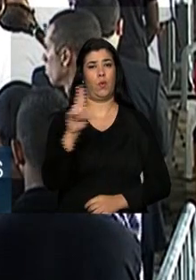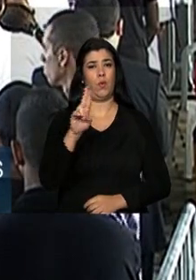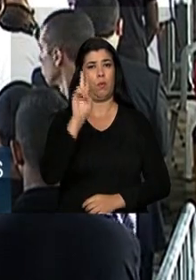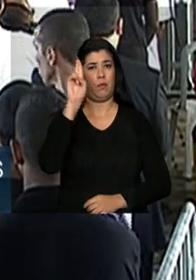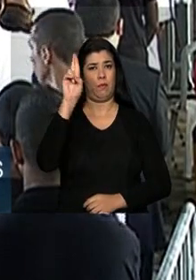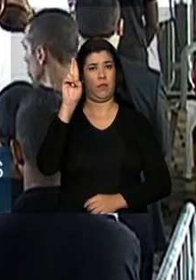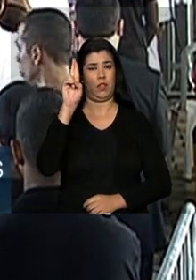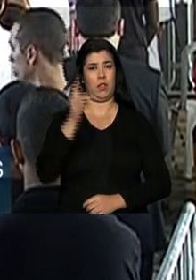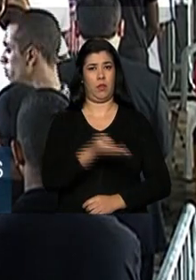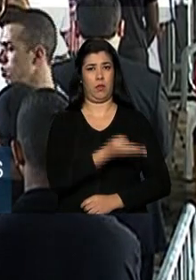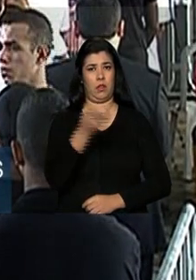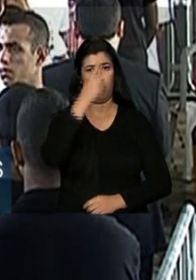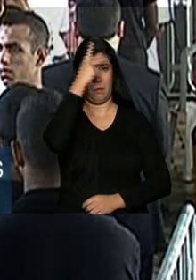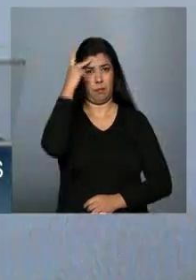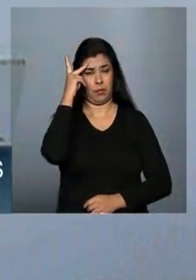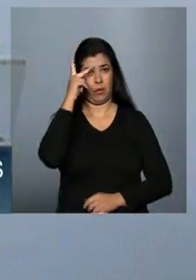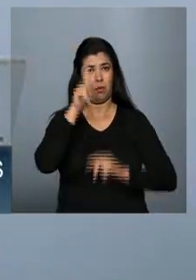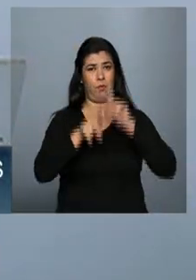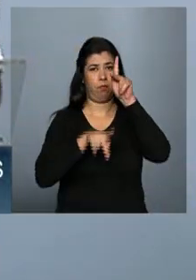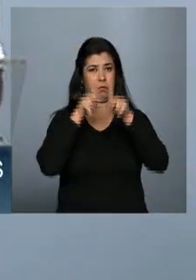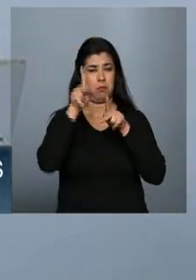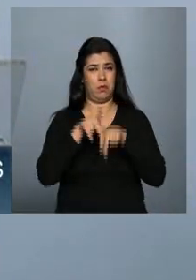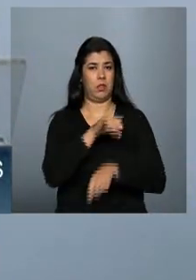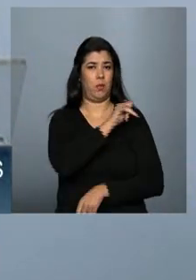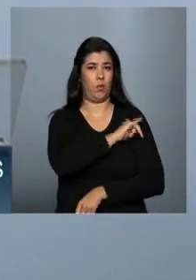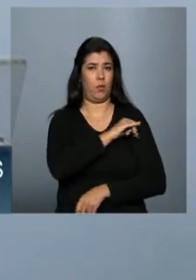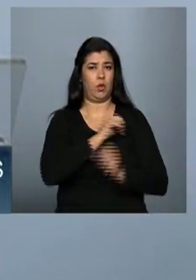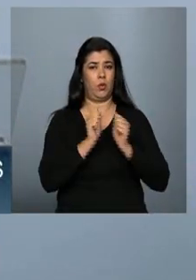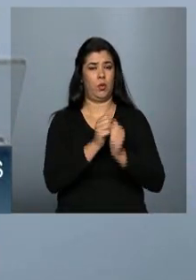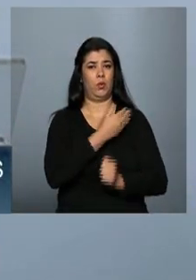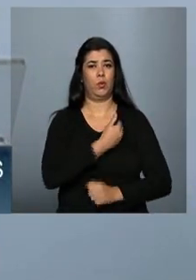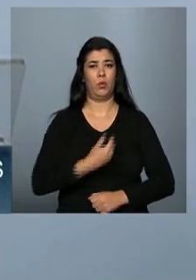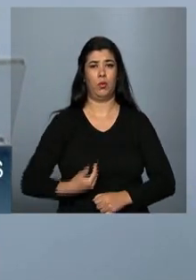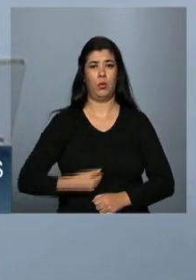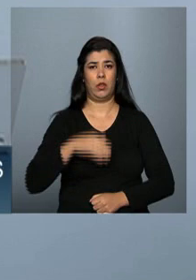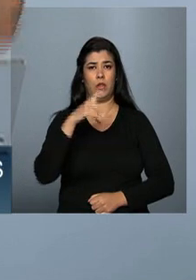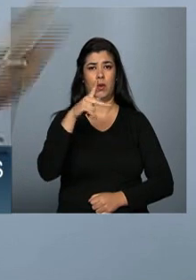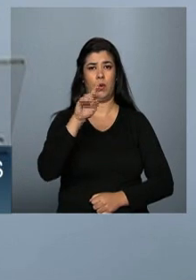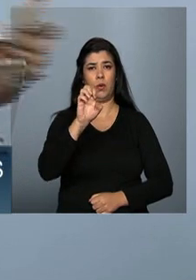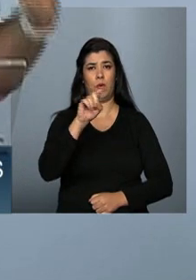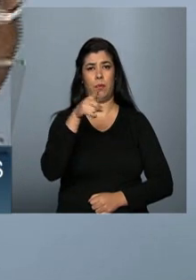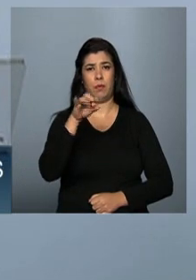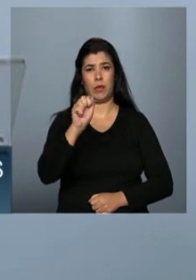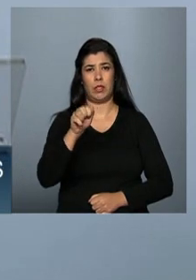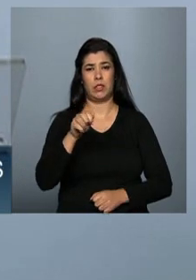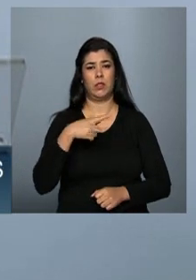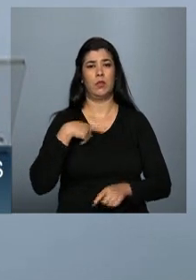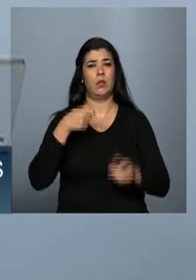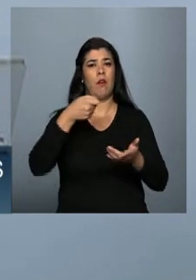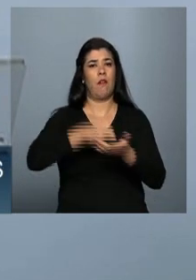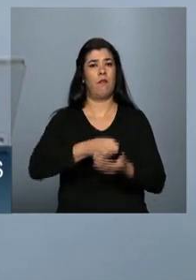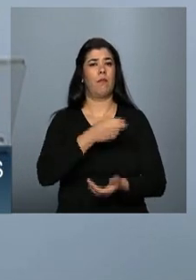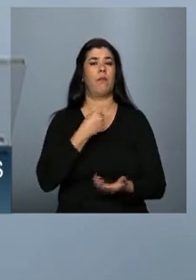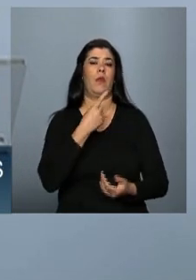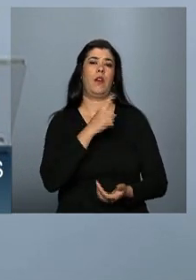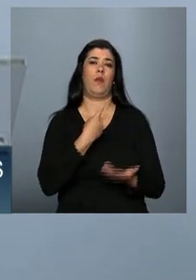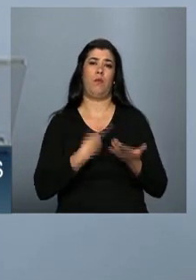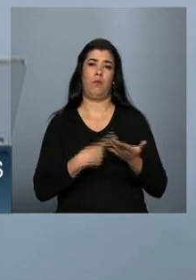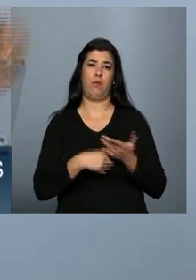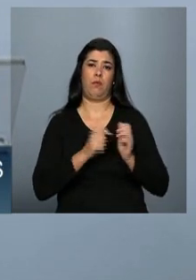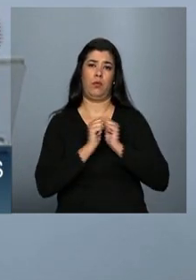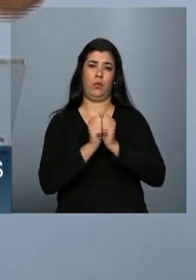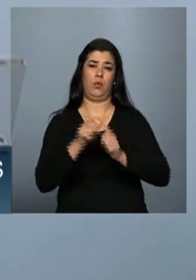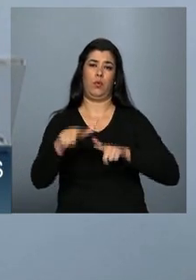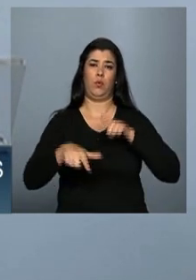cariocas, aqui junto com o nosso governador Pezão, reafirmar o nosso compromisso, presidenta, de continuar